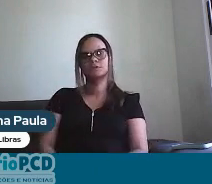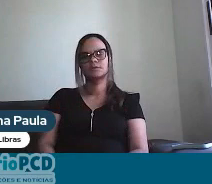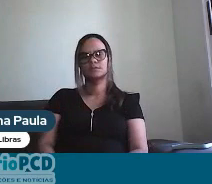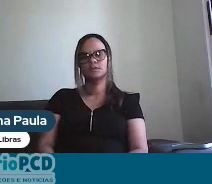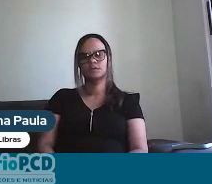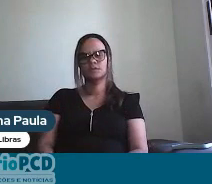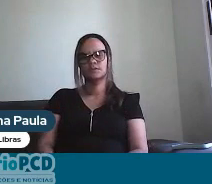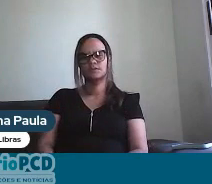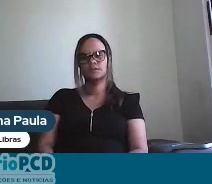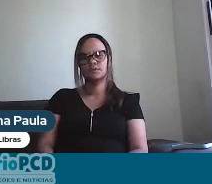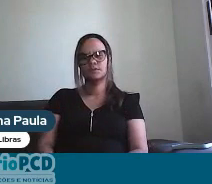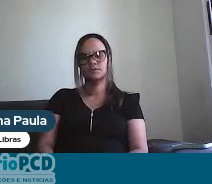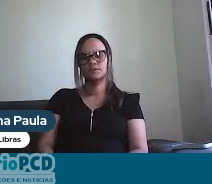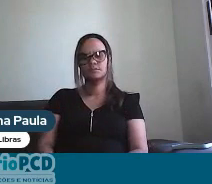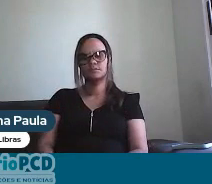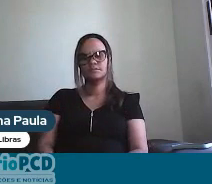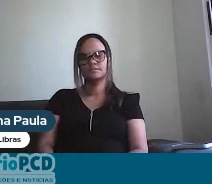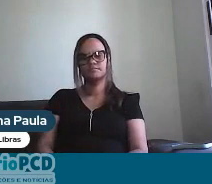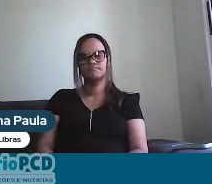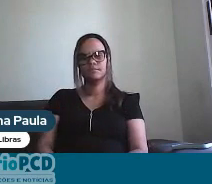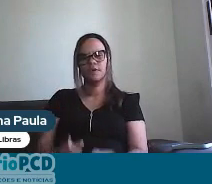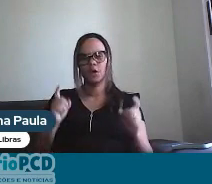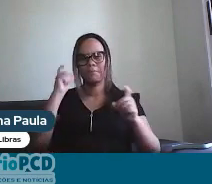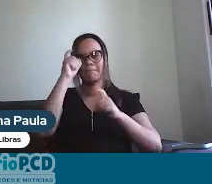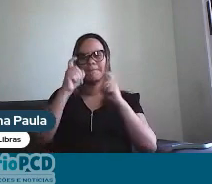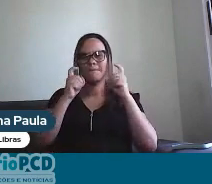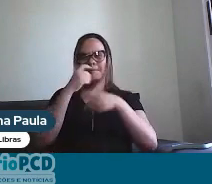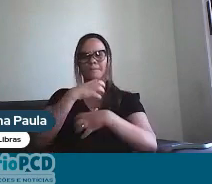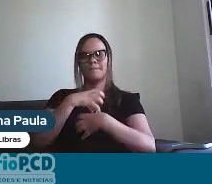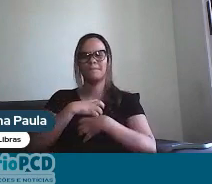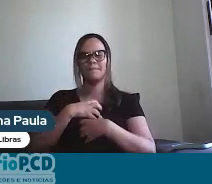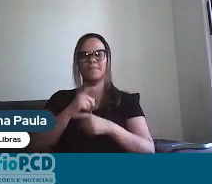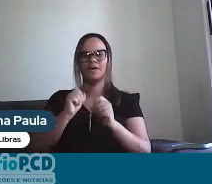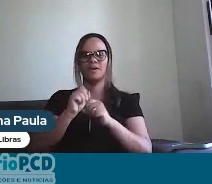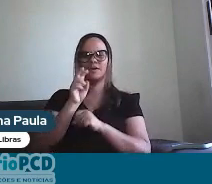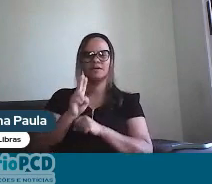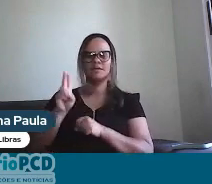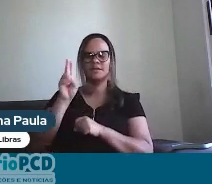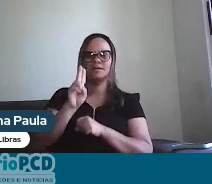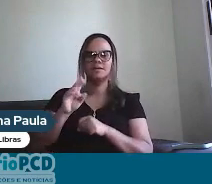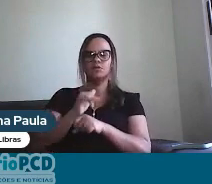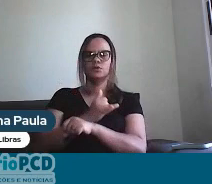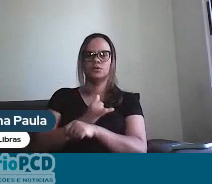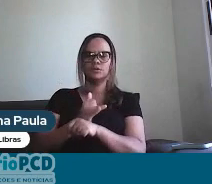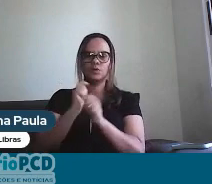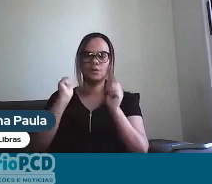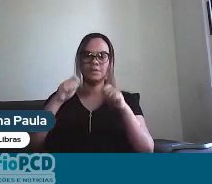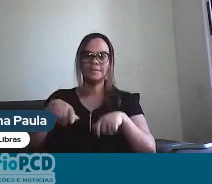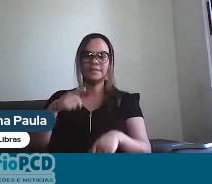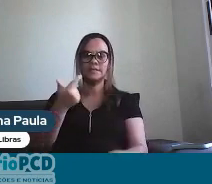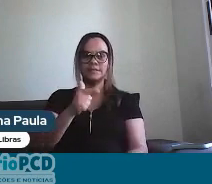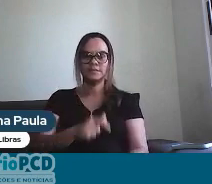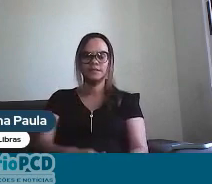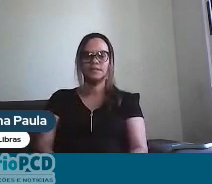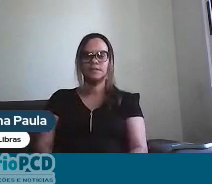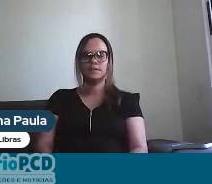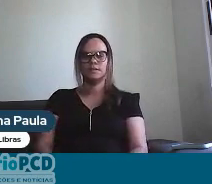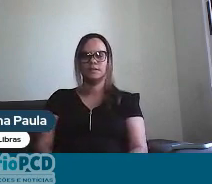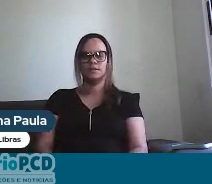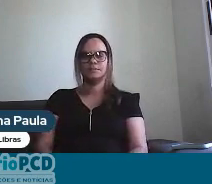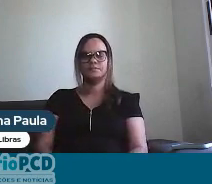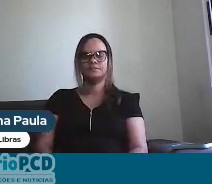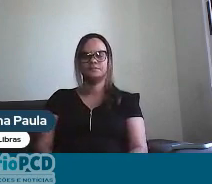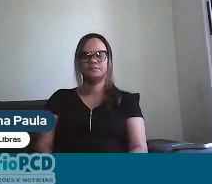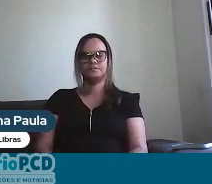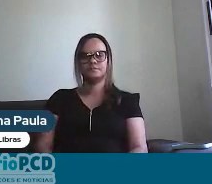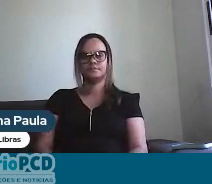fato, eu fico bem preocupada com essa situação de usar os instrumentos sem capacitação adequada. E